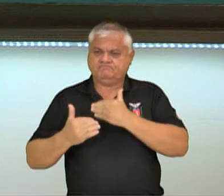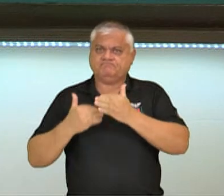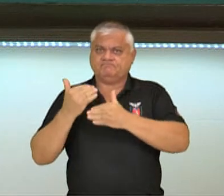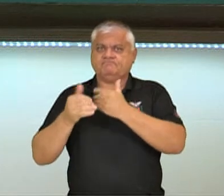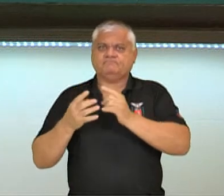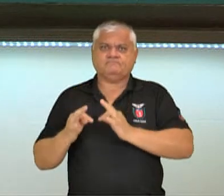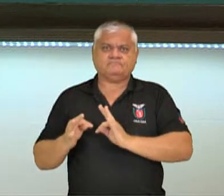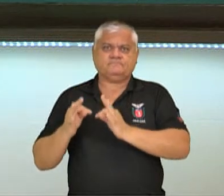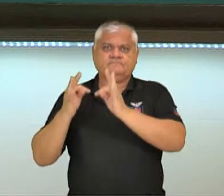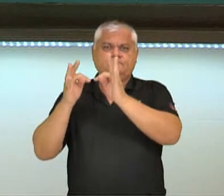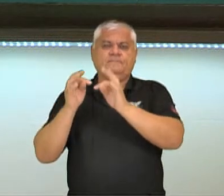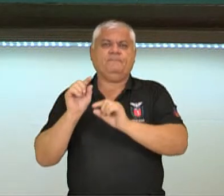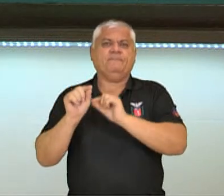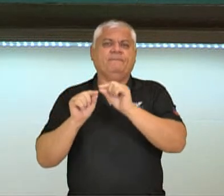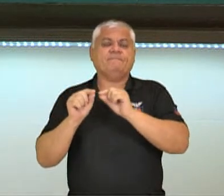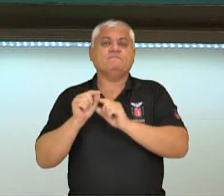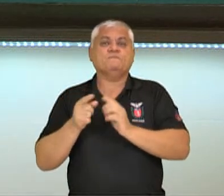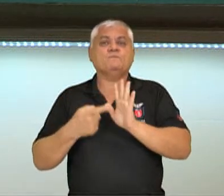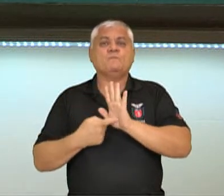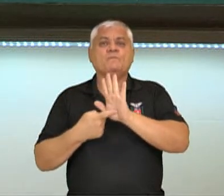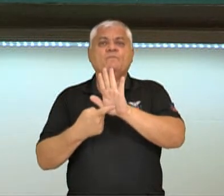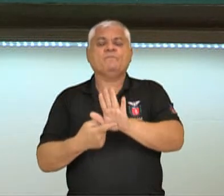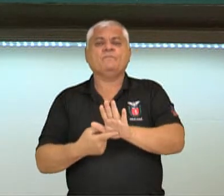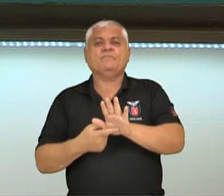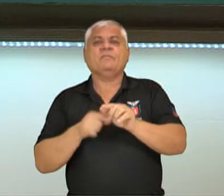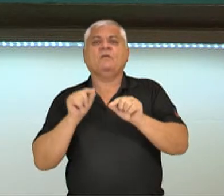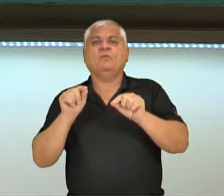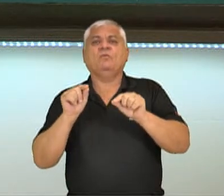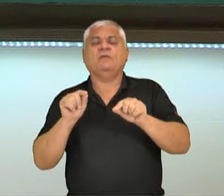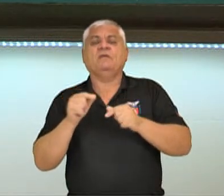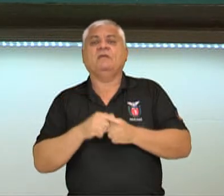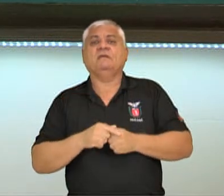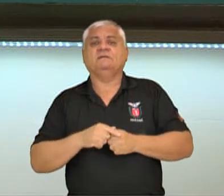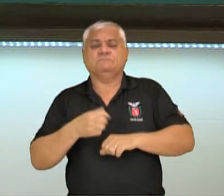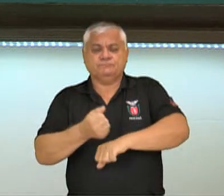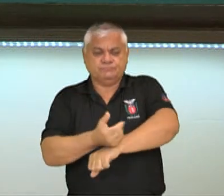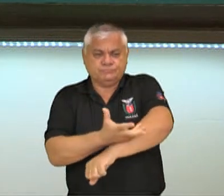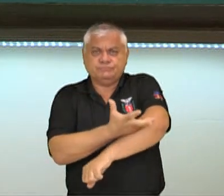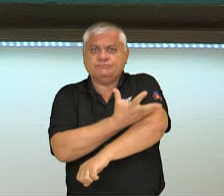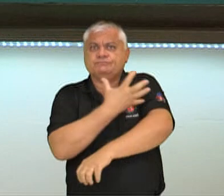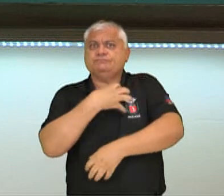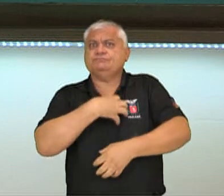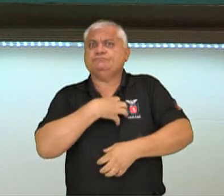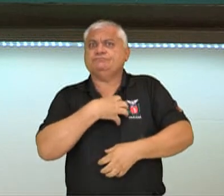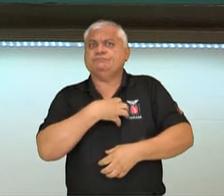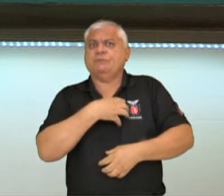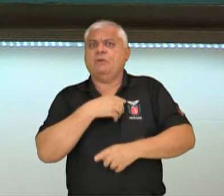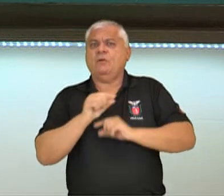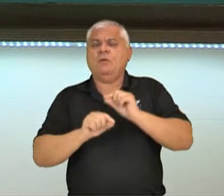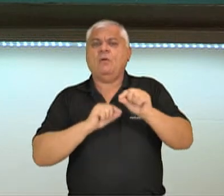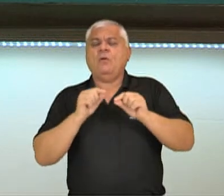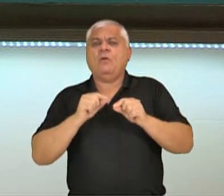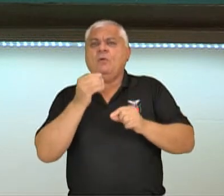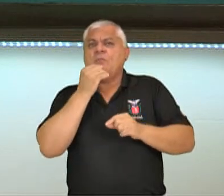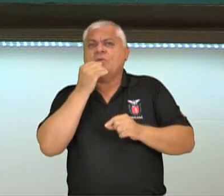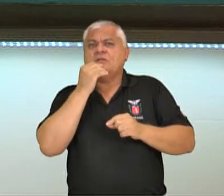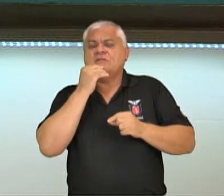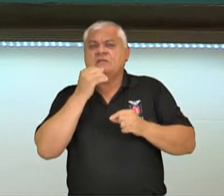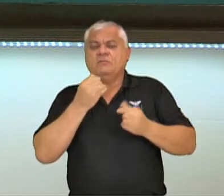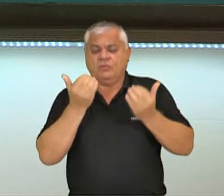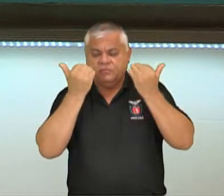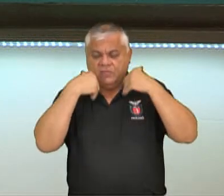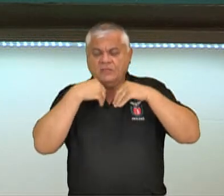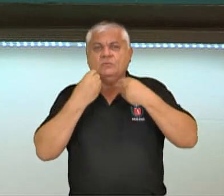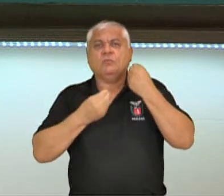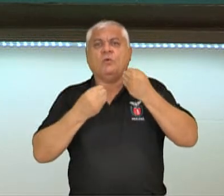da tecnologia, para mostrar as nossas sensações ou o nosso estado de ânimo